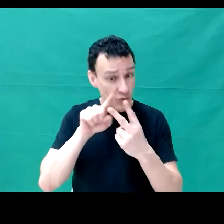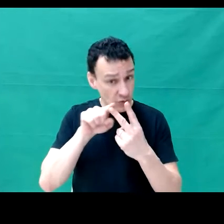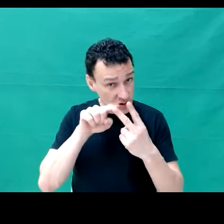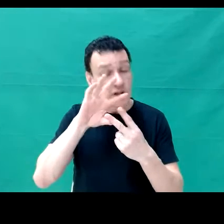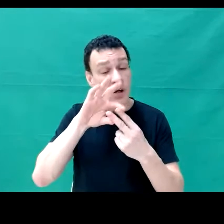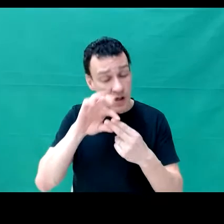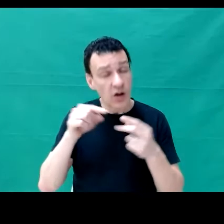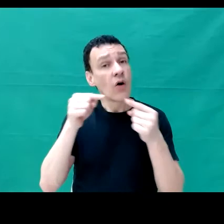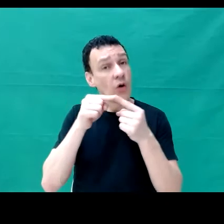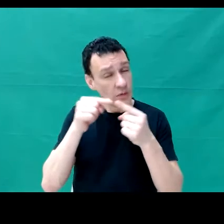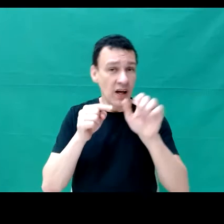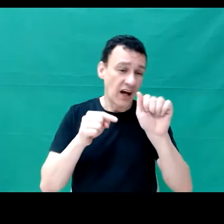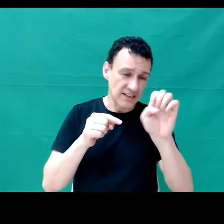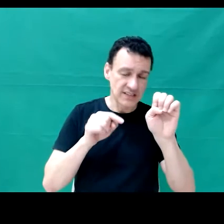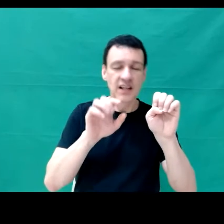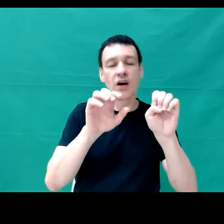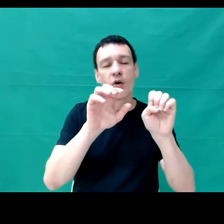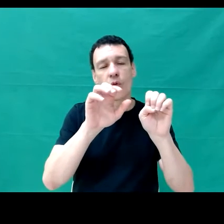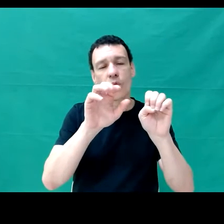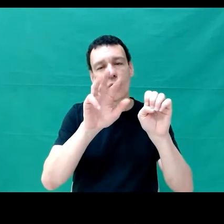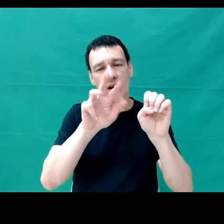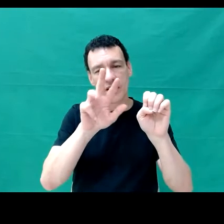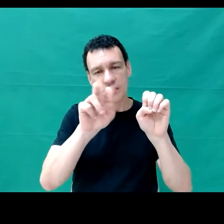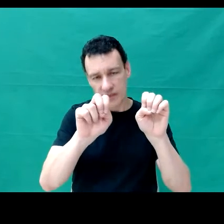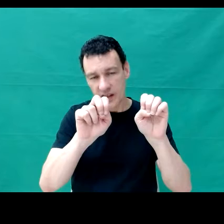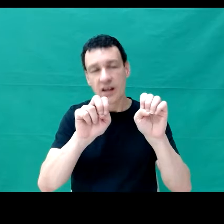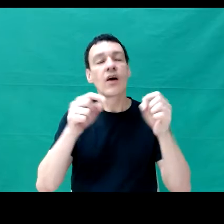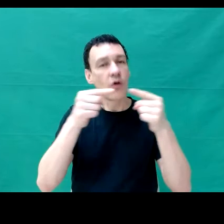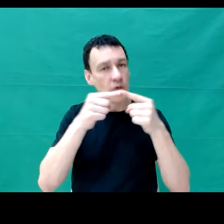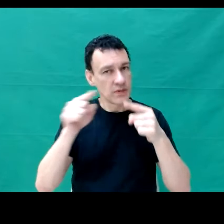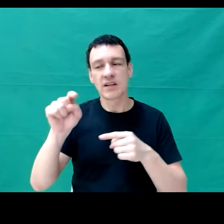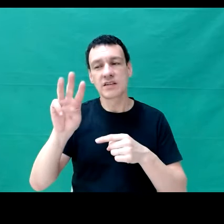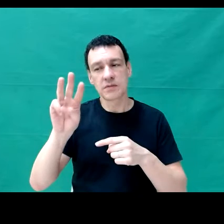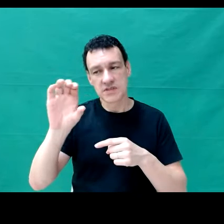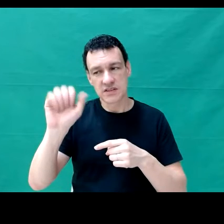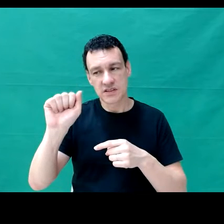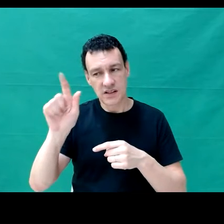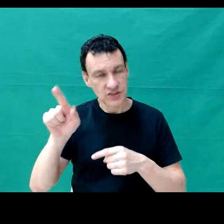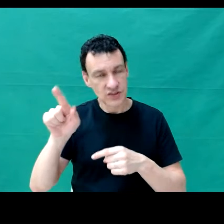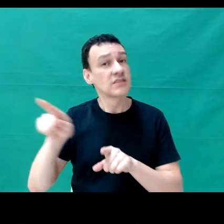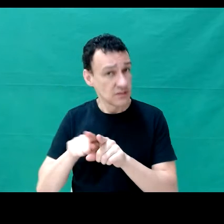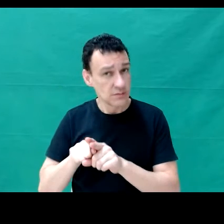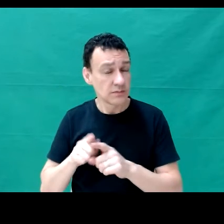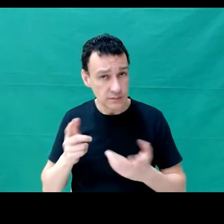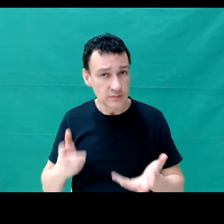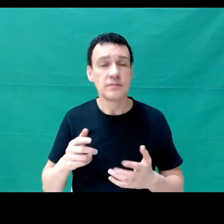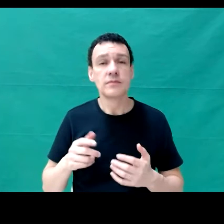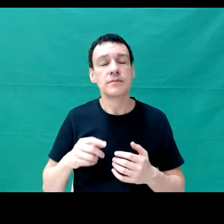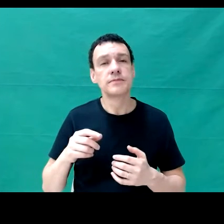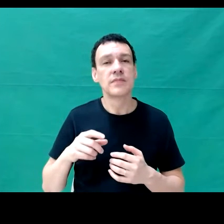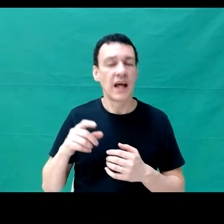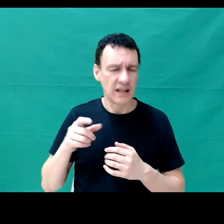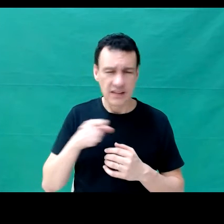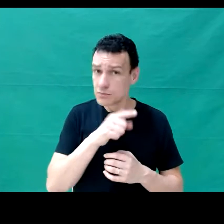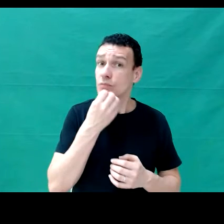cobertura boa de uns 25 a 30% mais ou menos, né, de bugs. De casos de testes, na verdade, né, eles conseguem